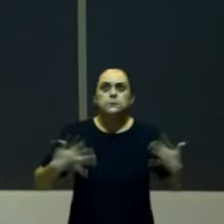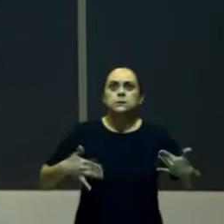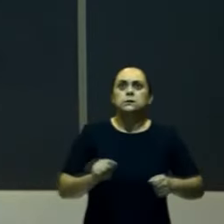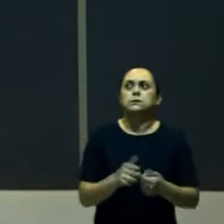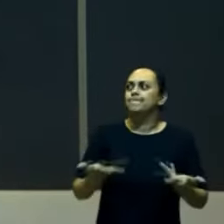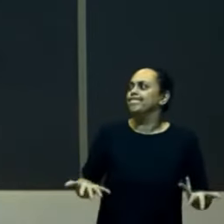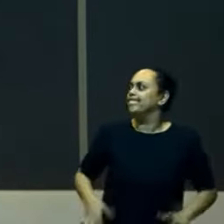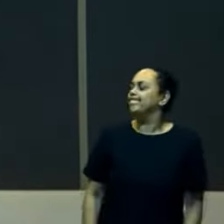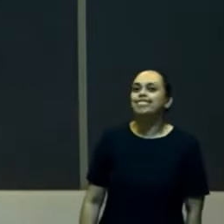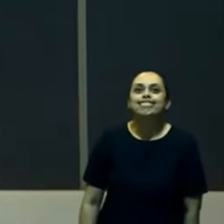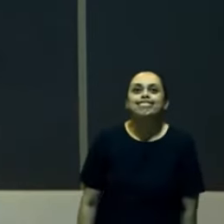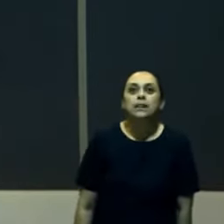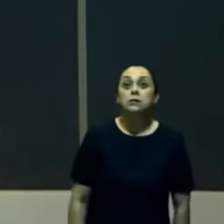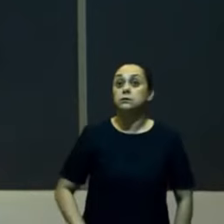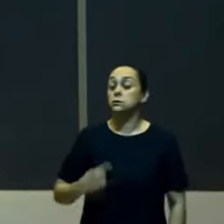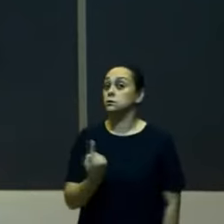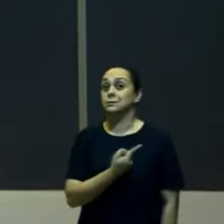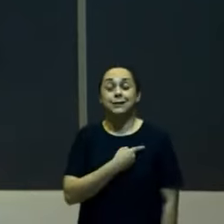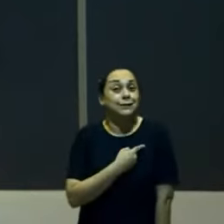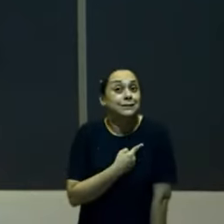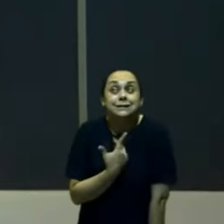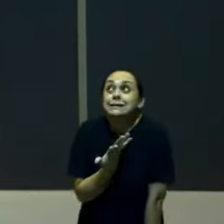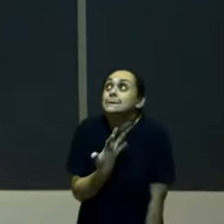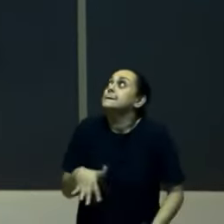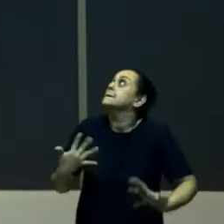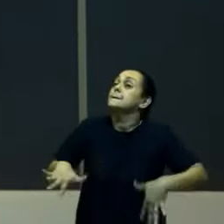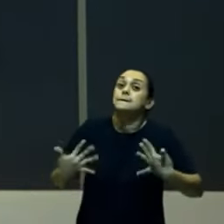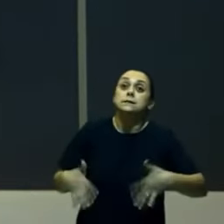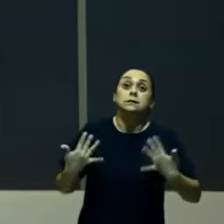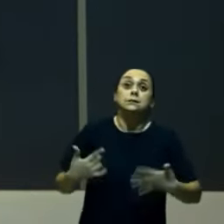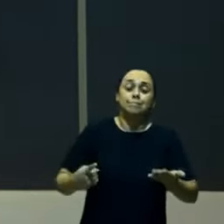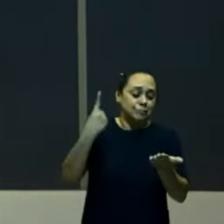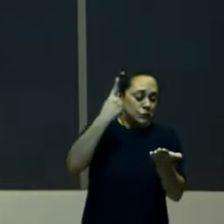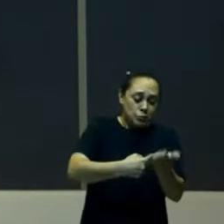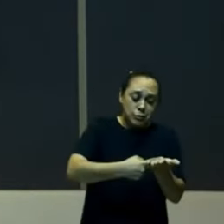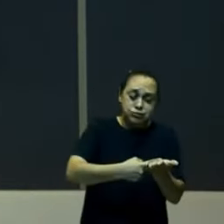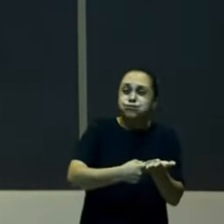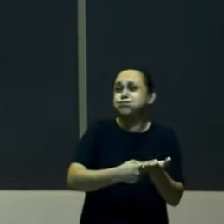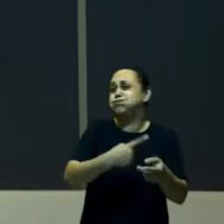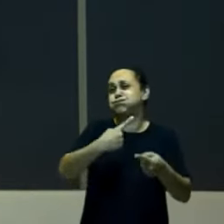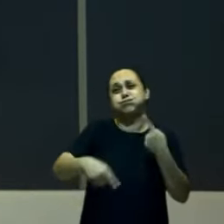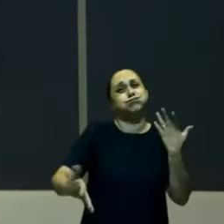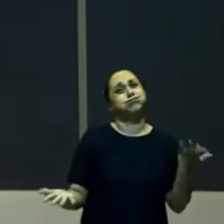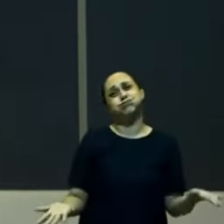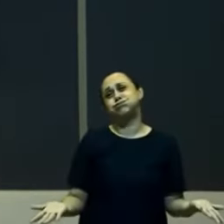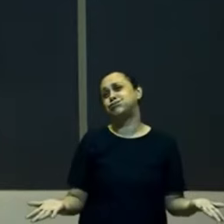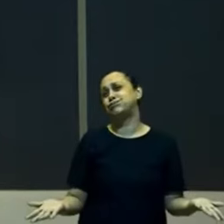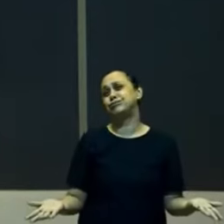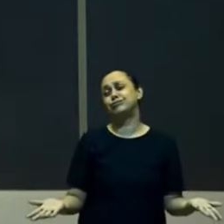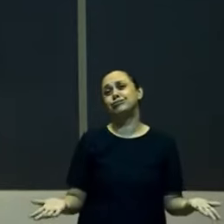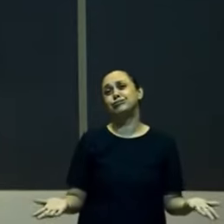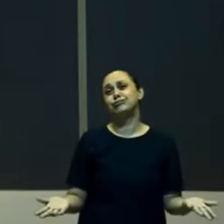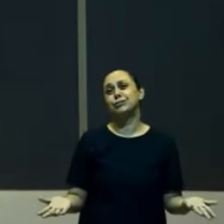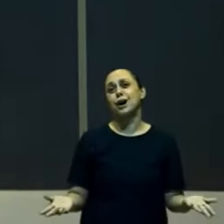onde a igreja tinha compromissos e nós não estávamos conseguindo cumprir com os compromissos. O nome da igreja era feio